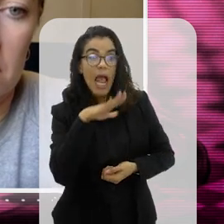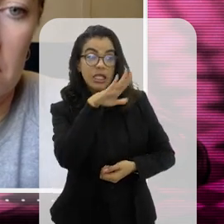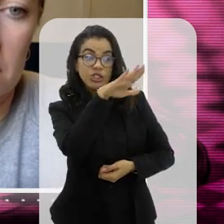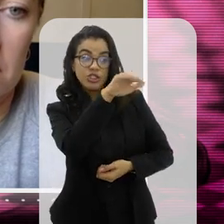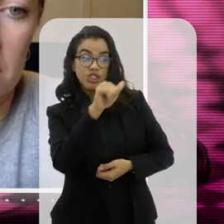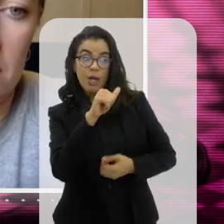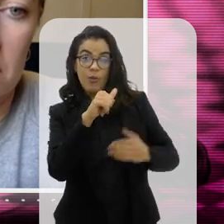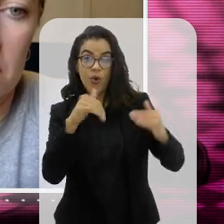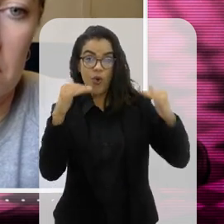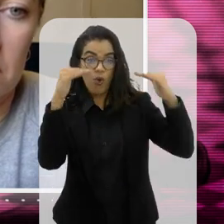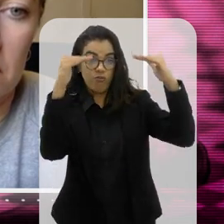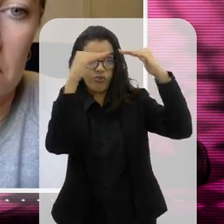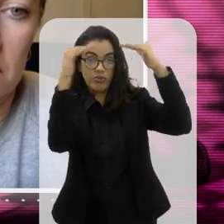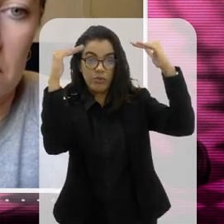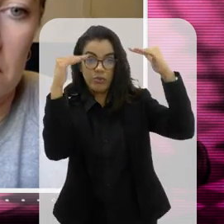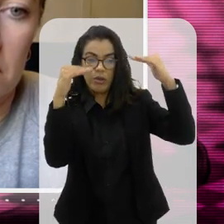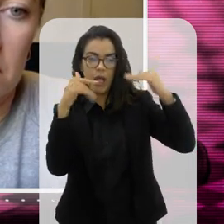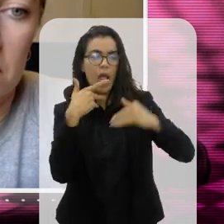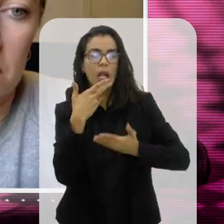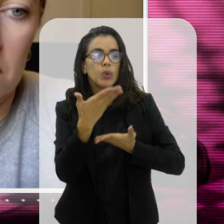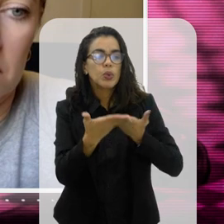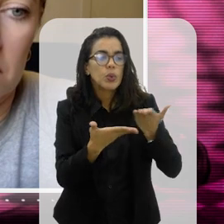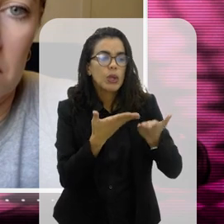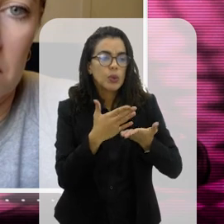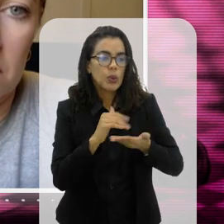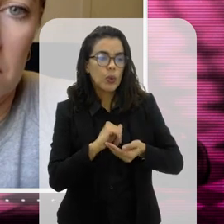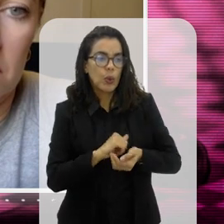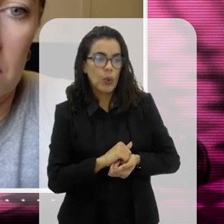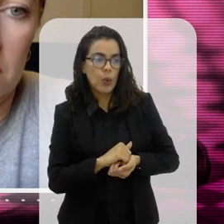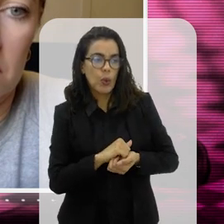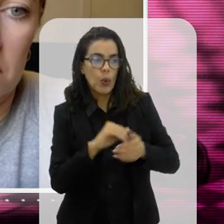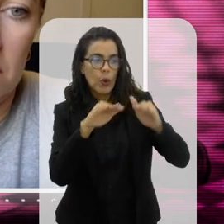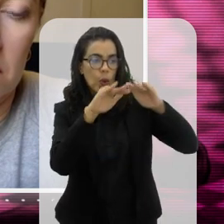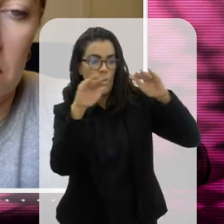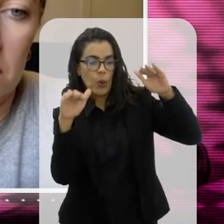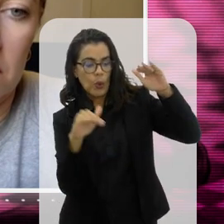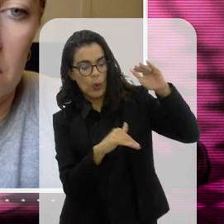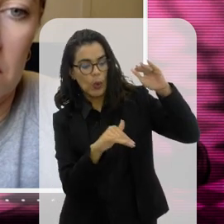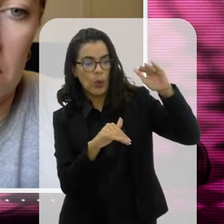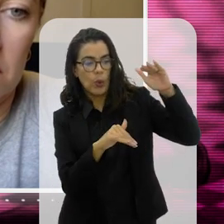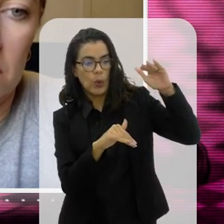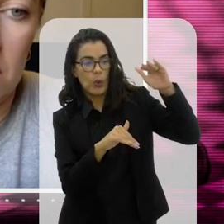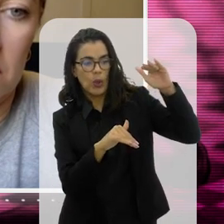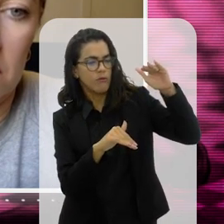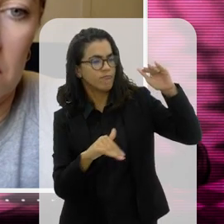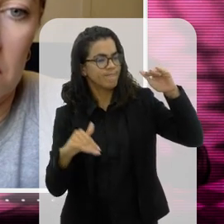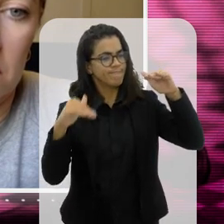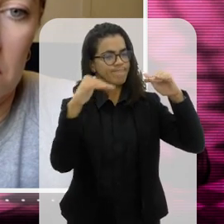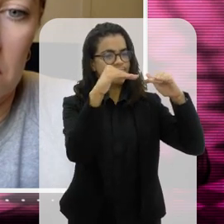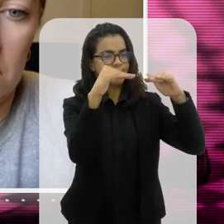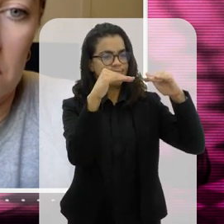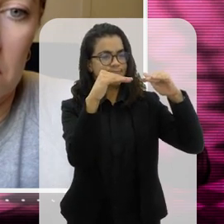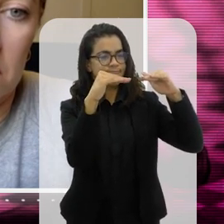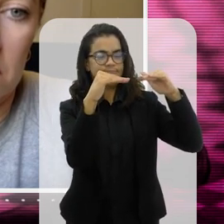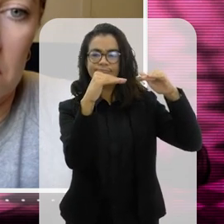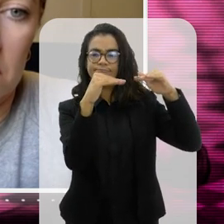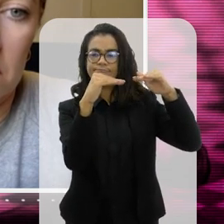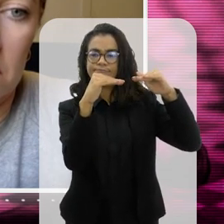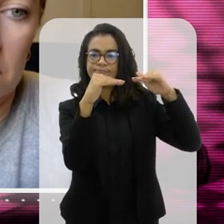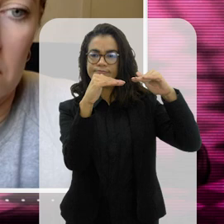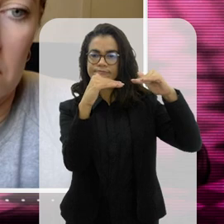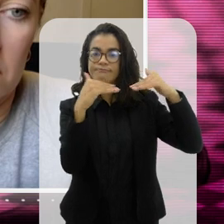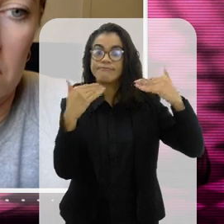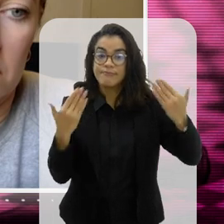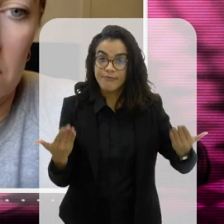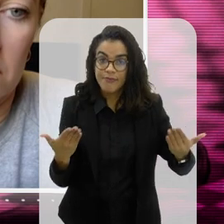Ela chamou o adulto para conversa. Ela não tratou ele como o adulto menos funcional da família. Ela tratou ele de igual